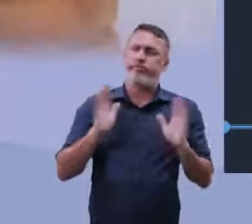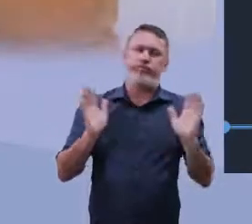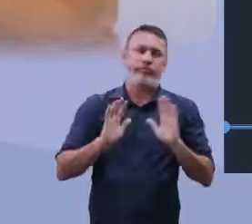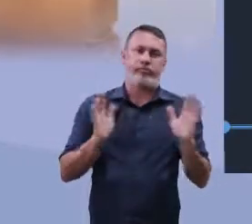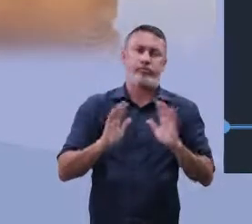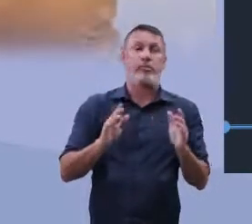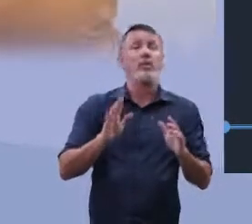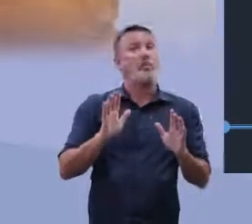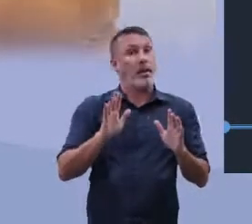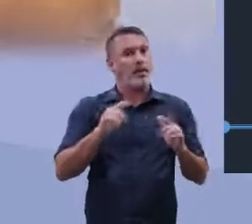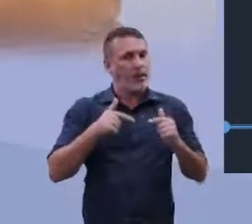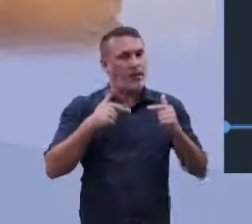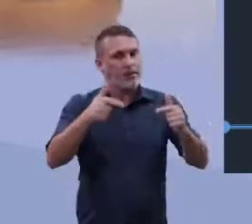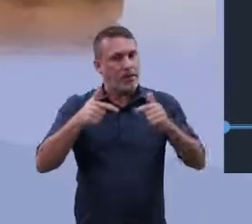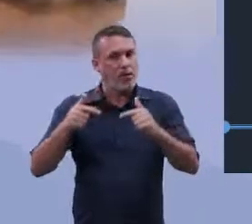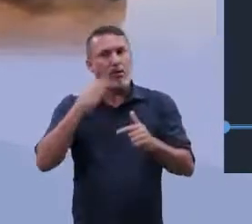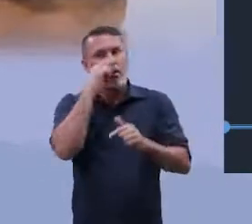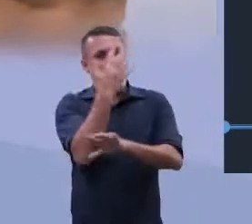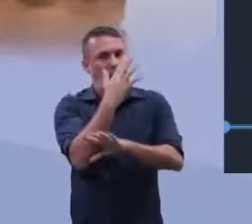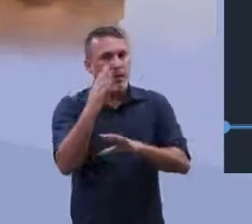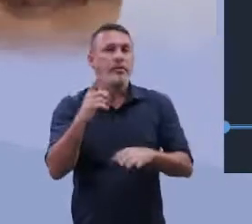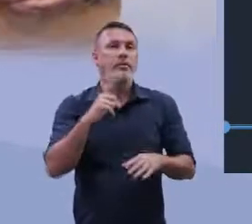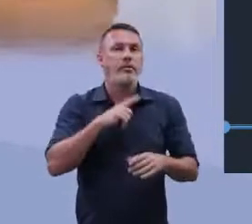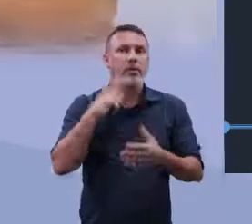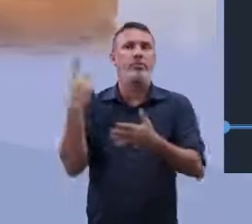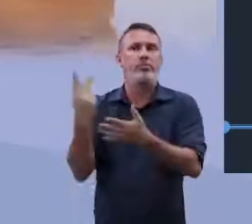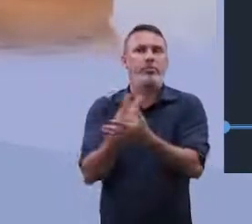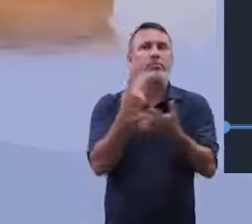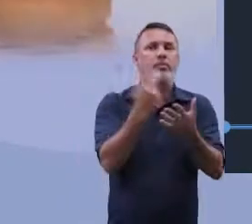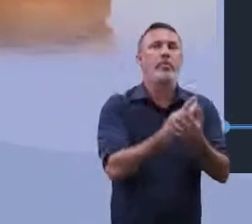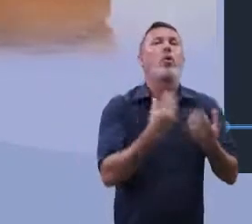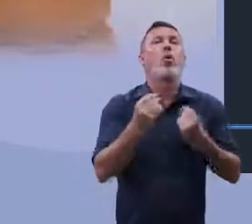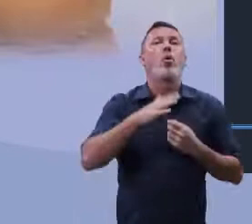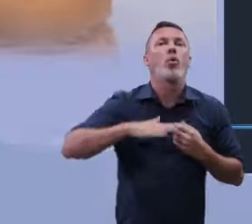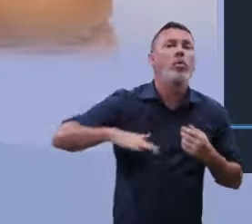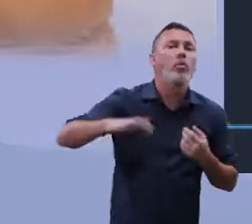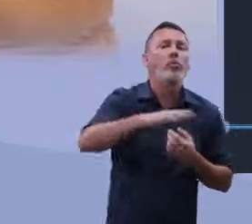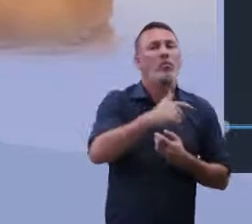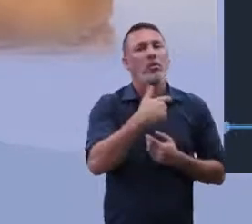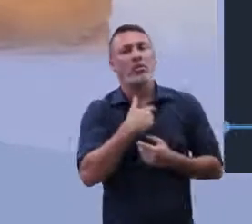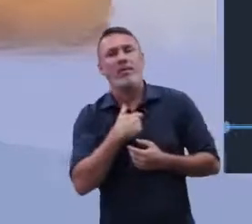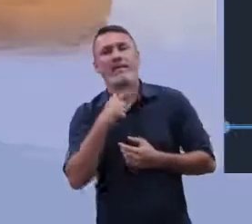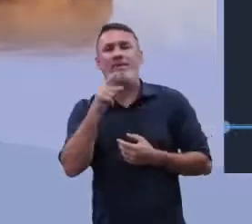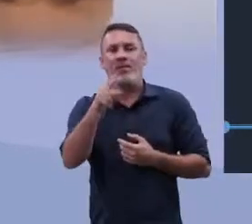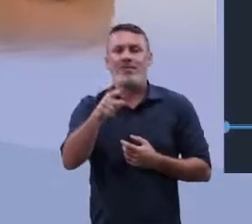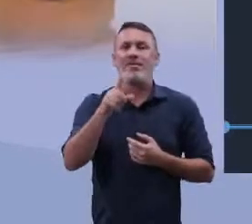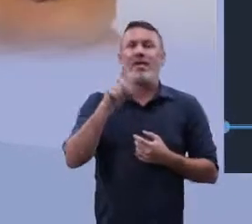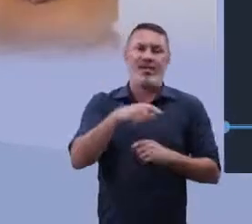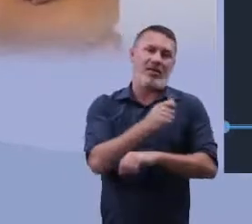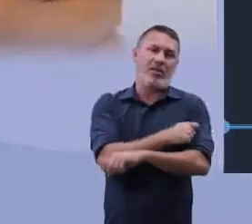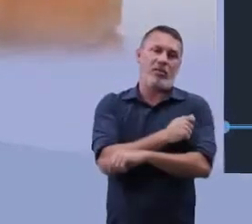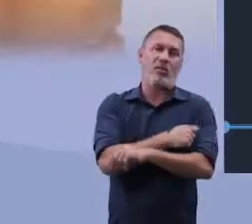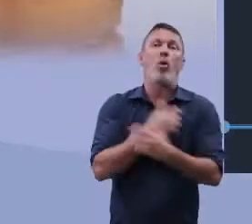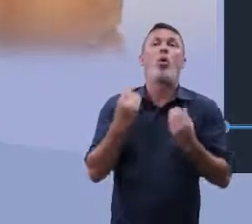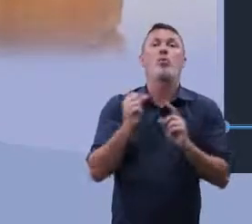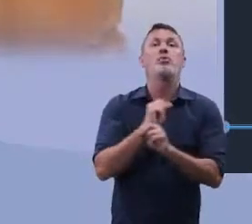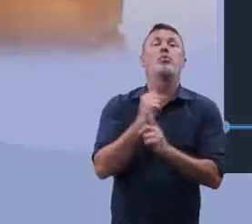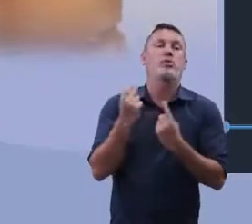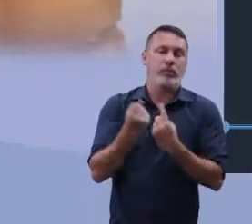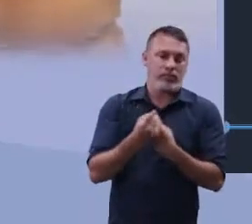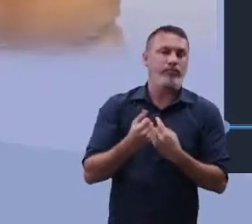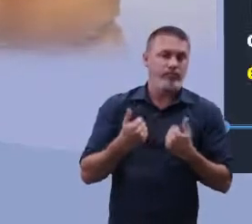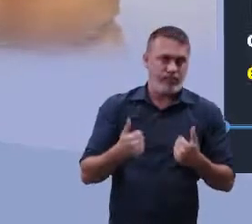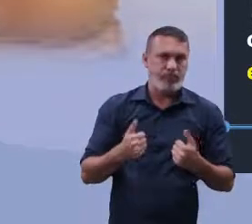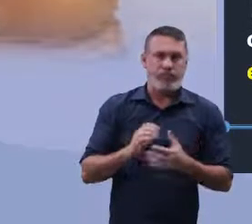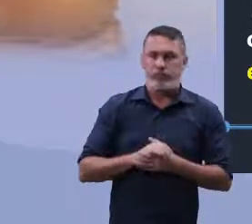né, as ações ambientais vão se carregar disso. E que ela tem feito com todos, comigo, com você, enquanto aluno, nós